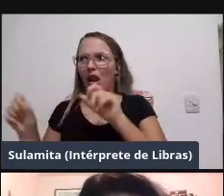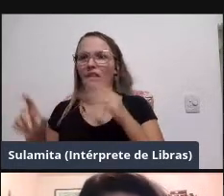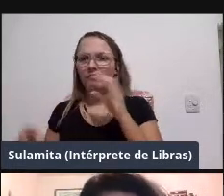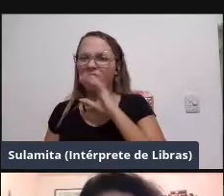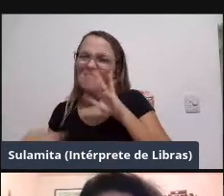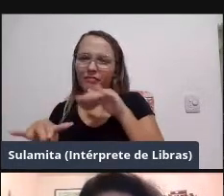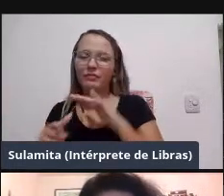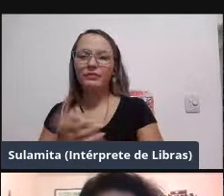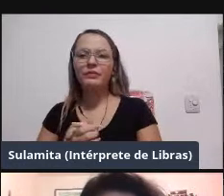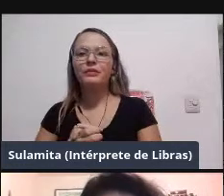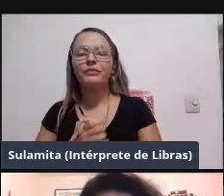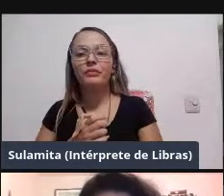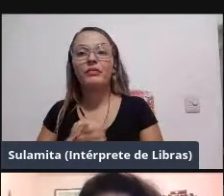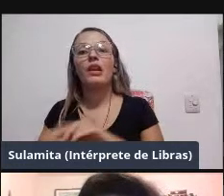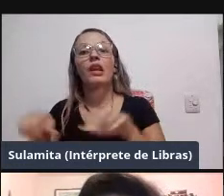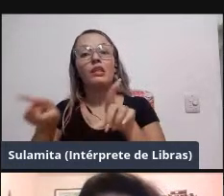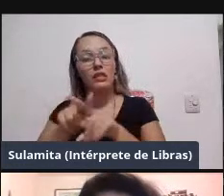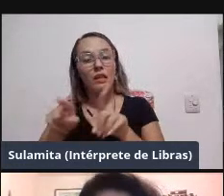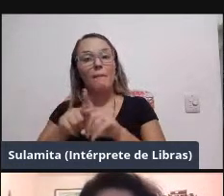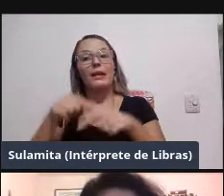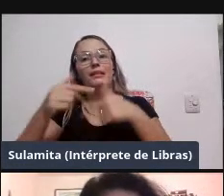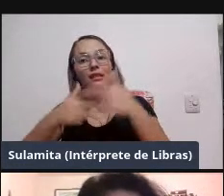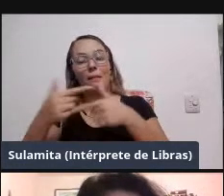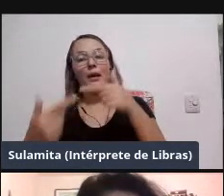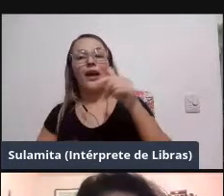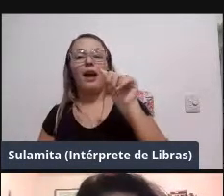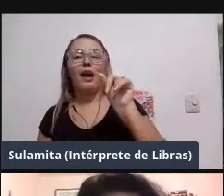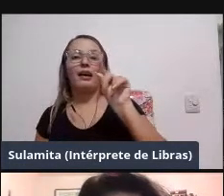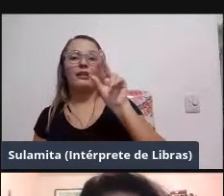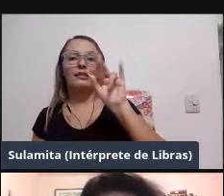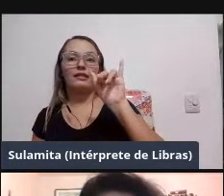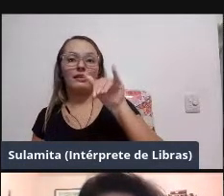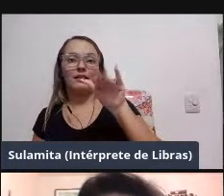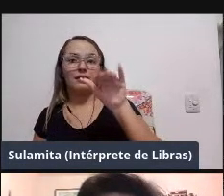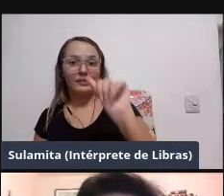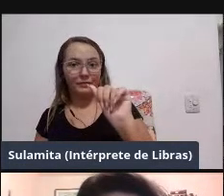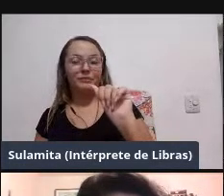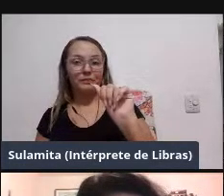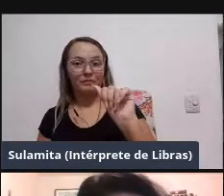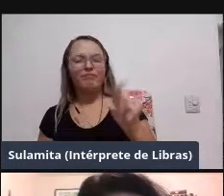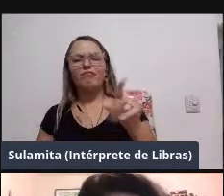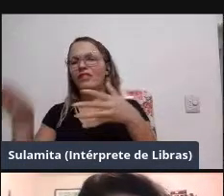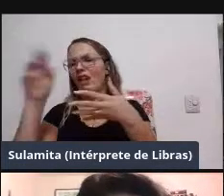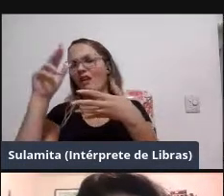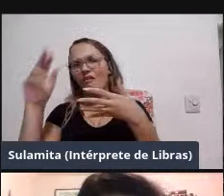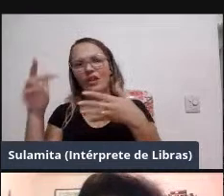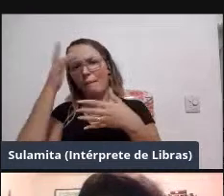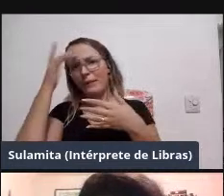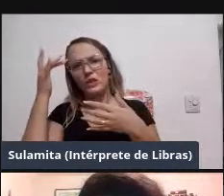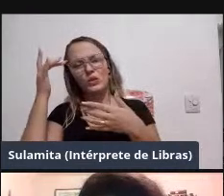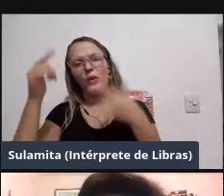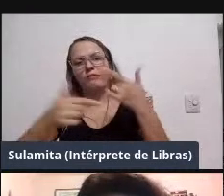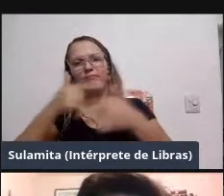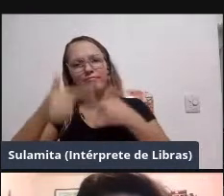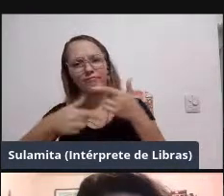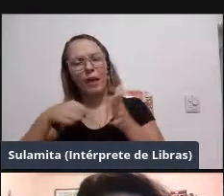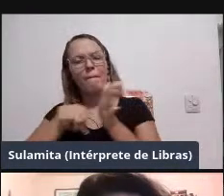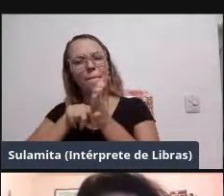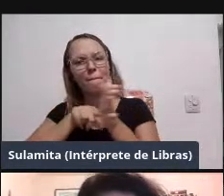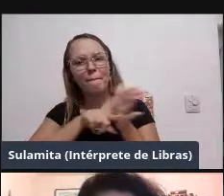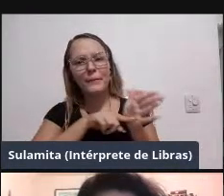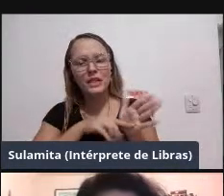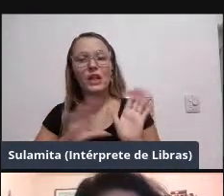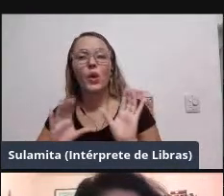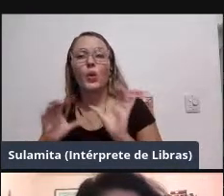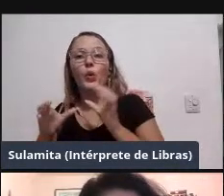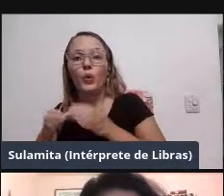Falei, né, dos trabalhos da Adriana, sobre o pretestado, do Itaci Luiz e do Marcelo Macordi sobre, né, o grupo lá